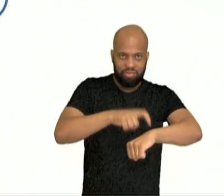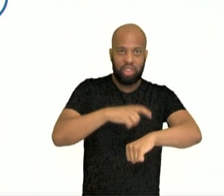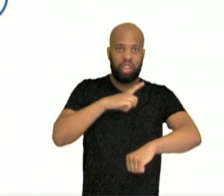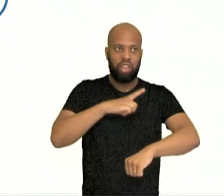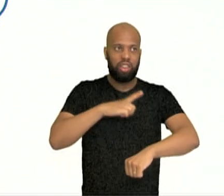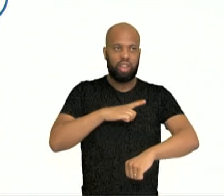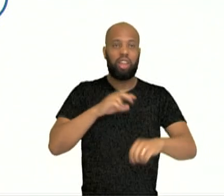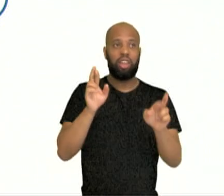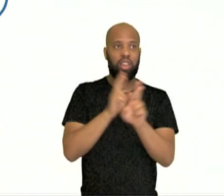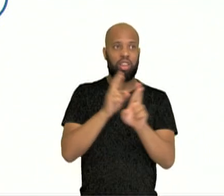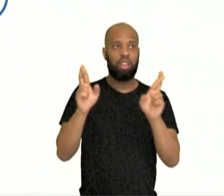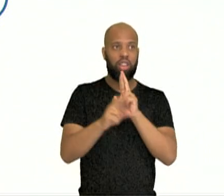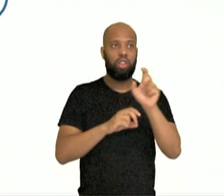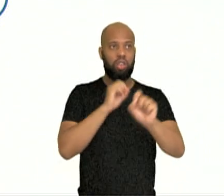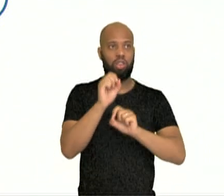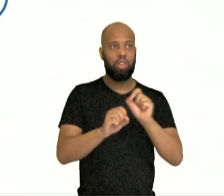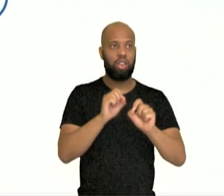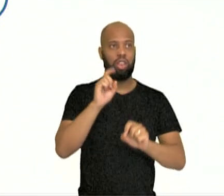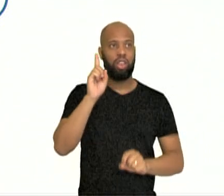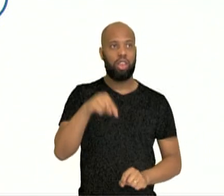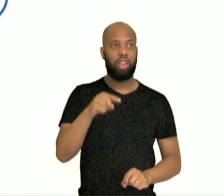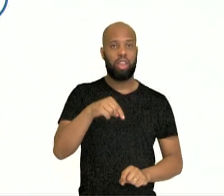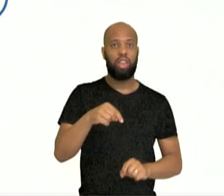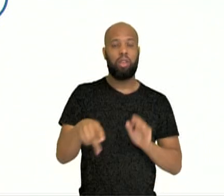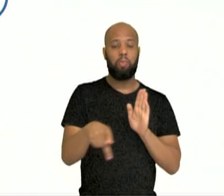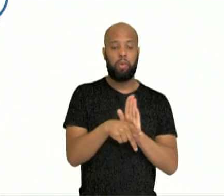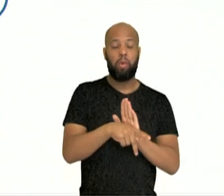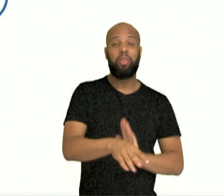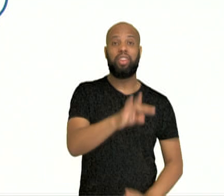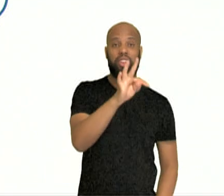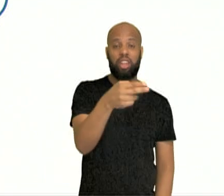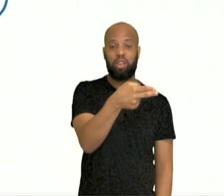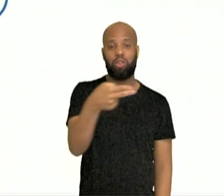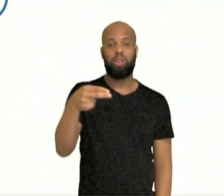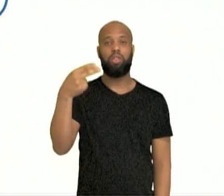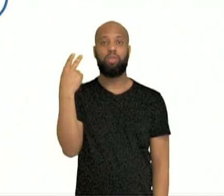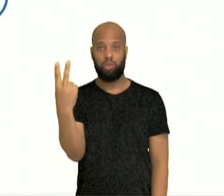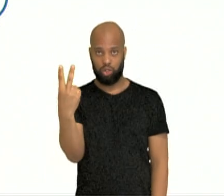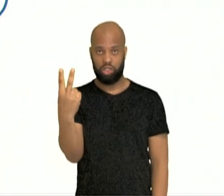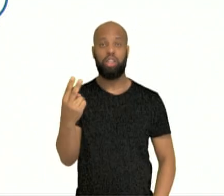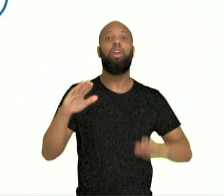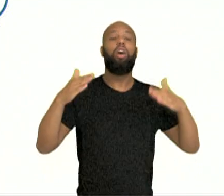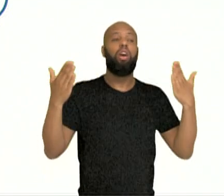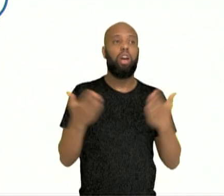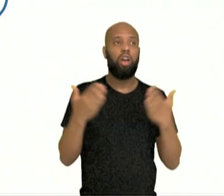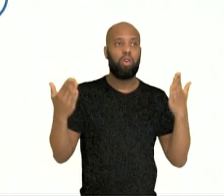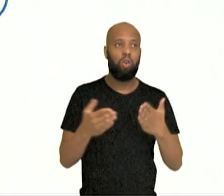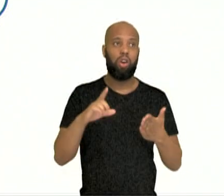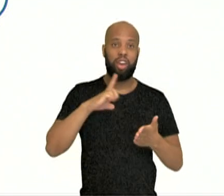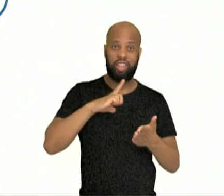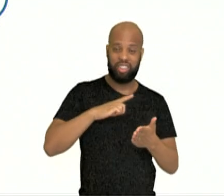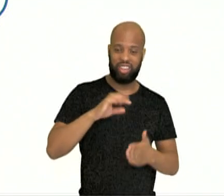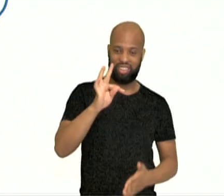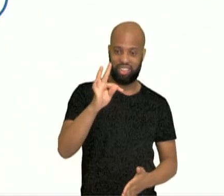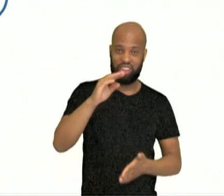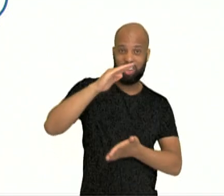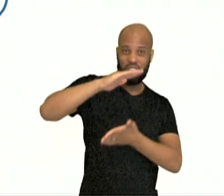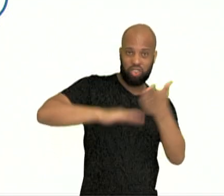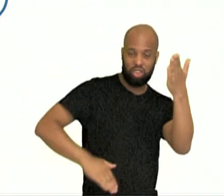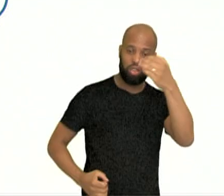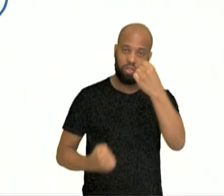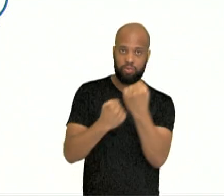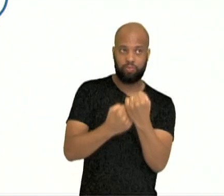poder ser relacionado é para t igual a 2. Então, nesse caso, né, substituindo 2 ali no lugar do